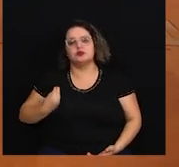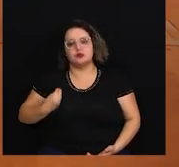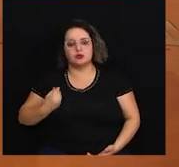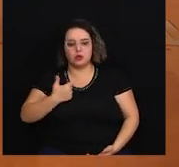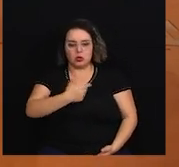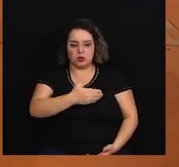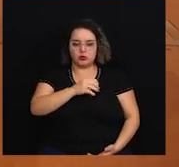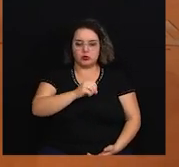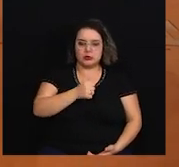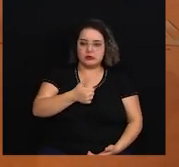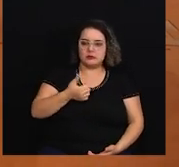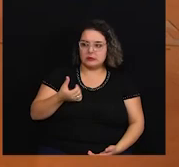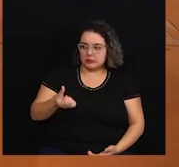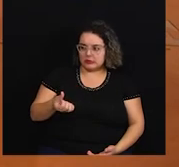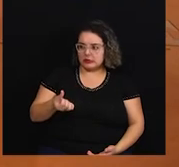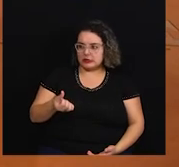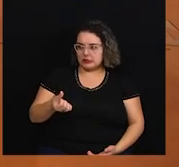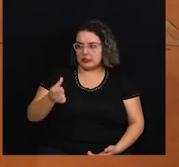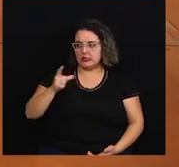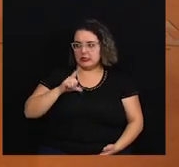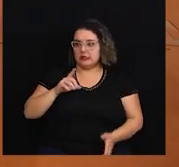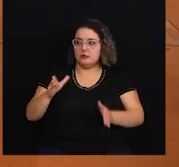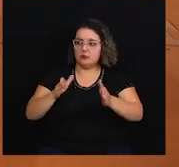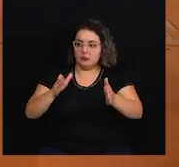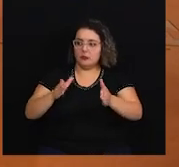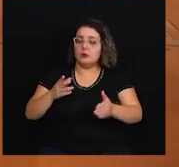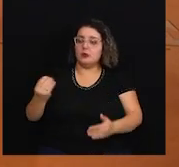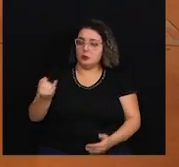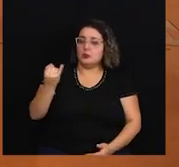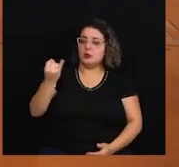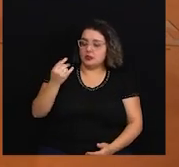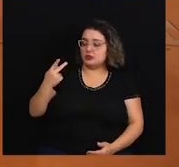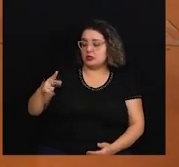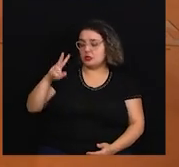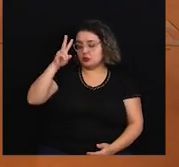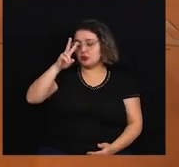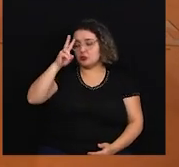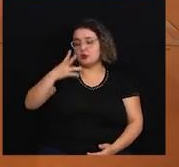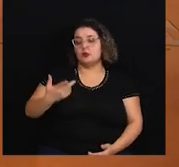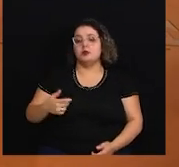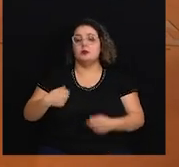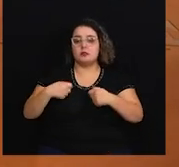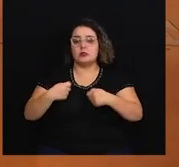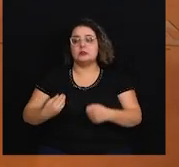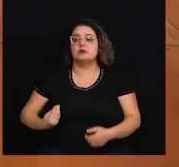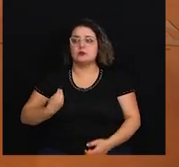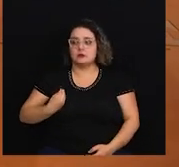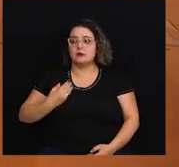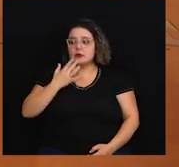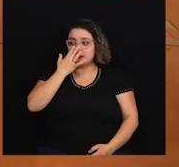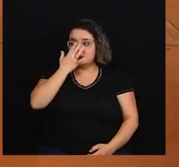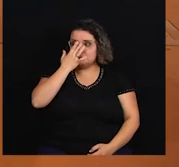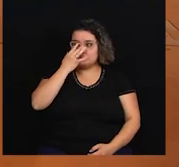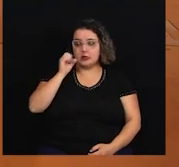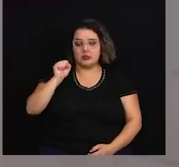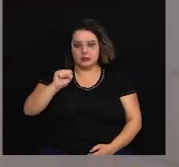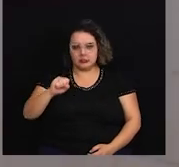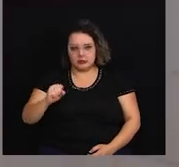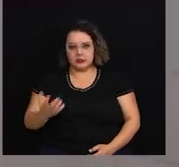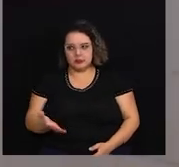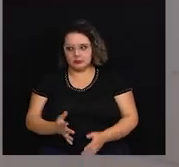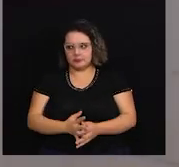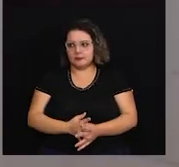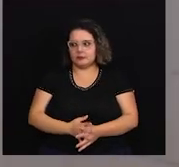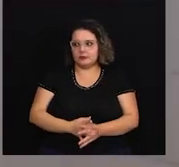2016 acho que teve um capítulo importante na sua vida que você precisou passar sim esse